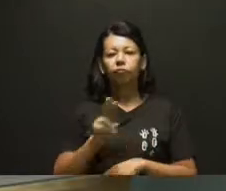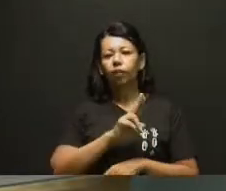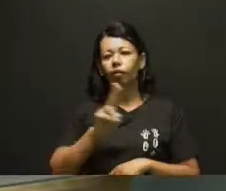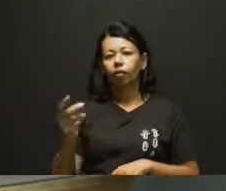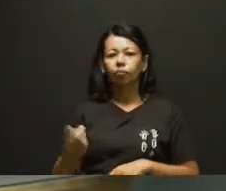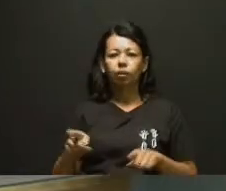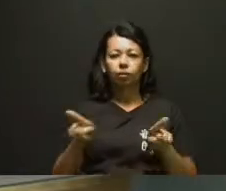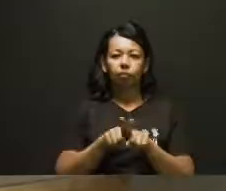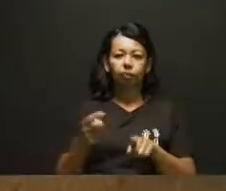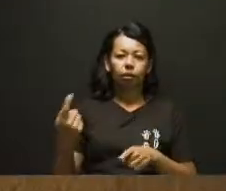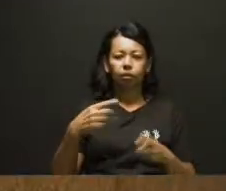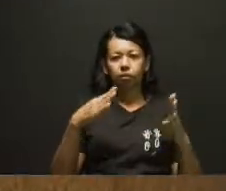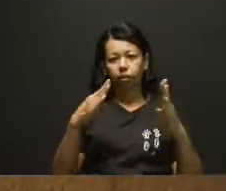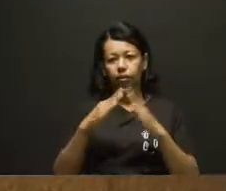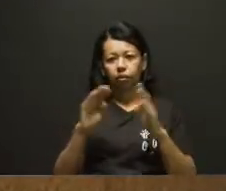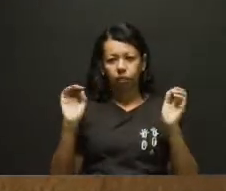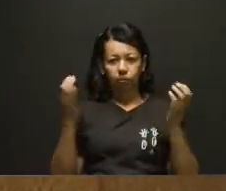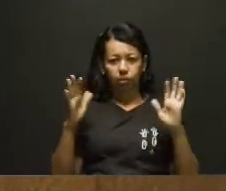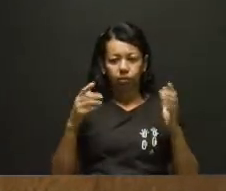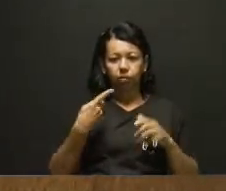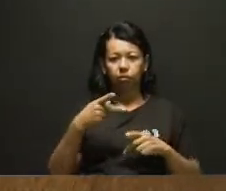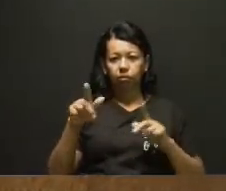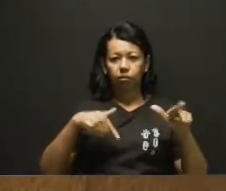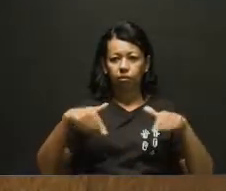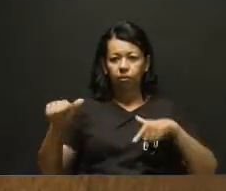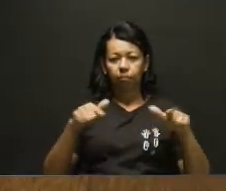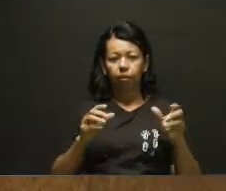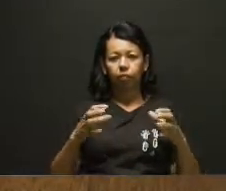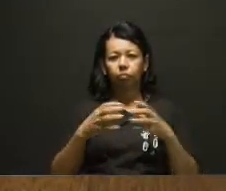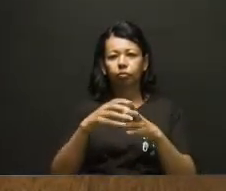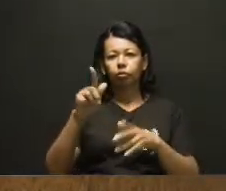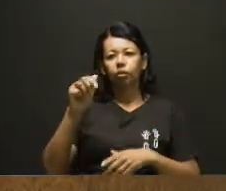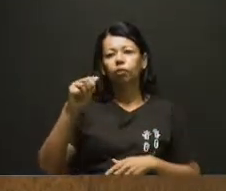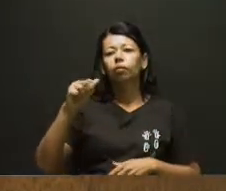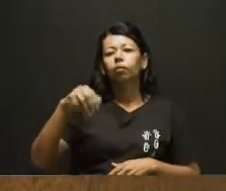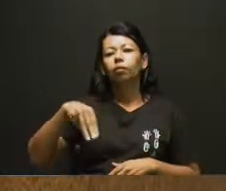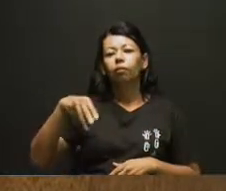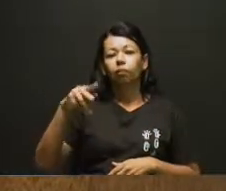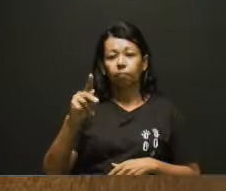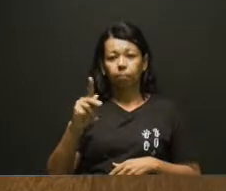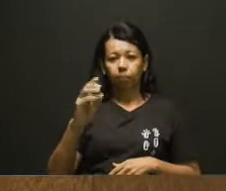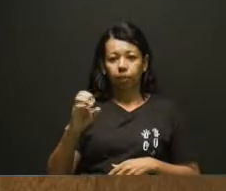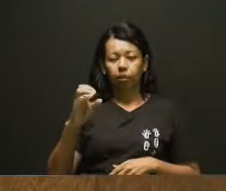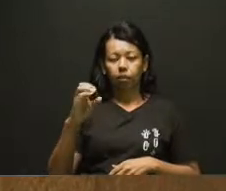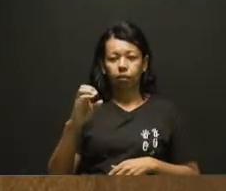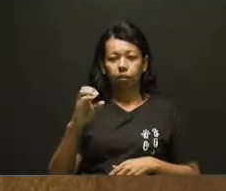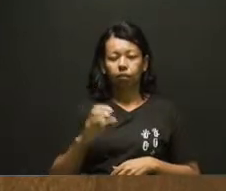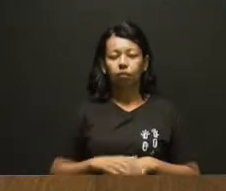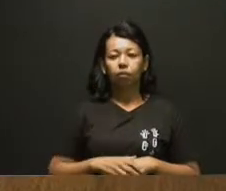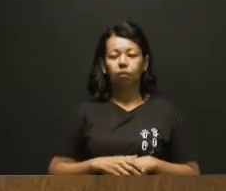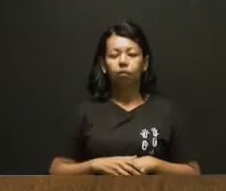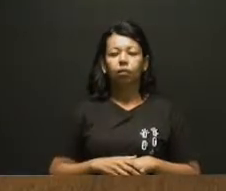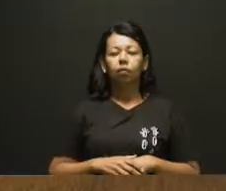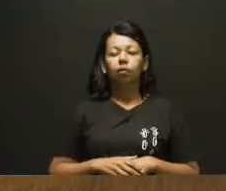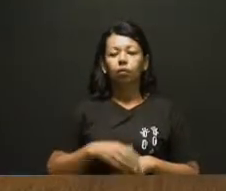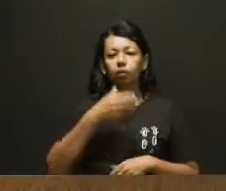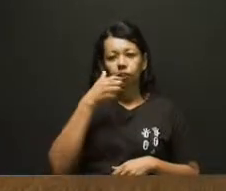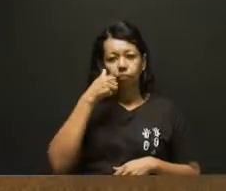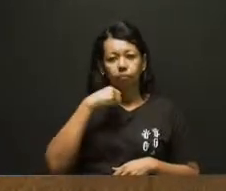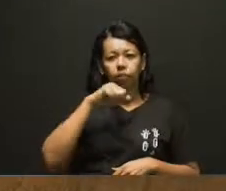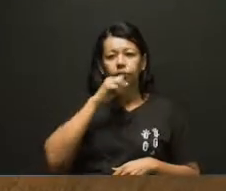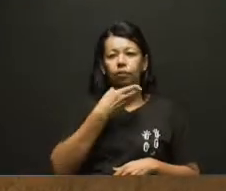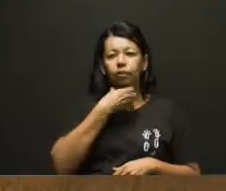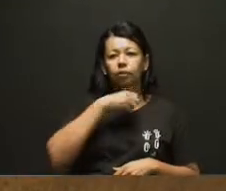casa parabenizar o seu trabalho o grupo do pec todas as mães e pais envolvidos dizer que a